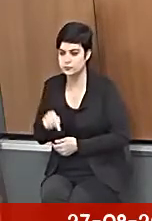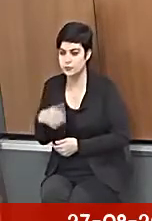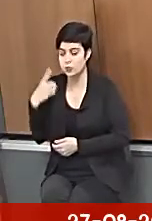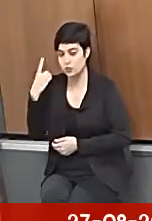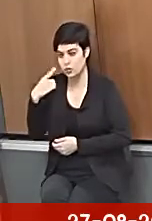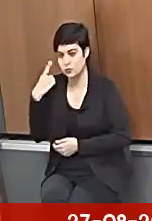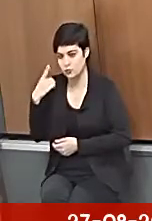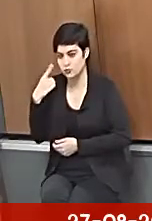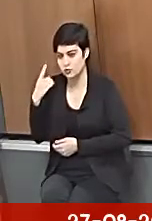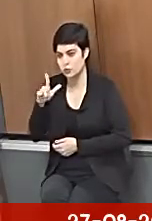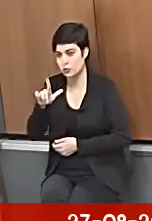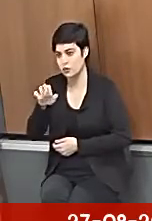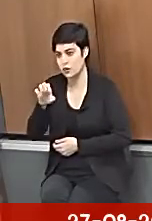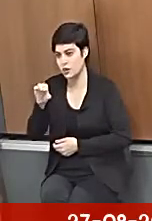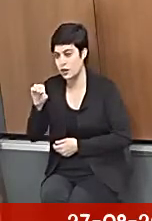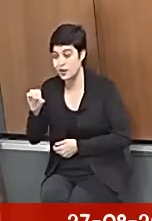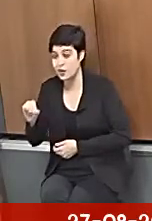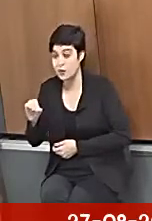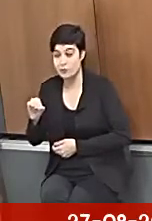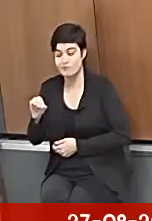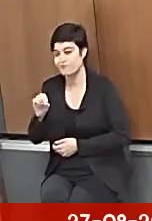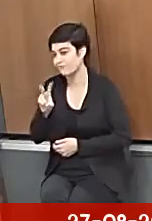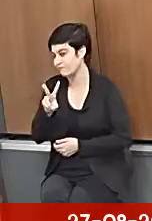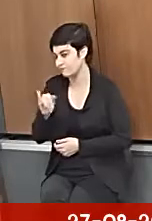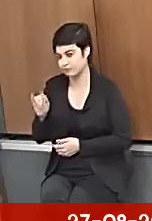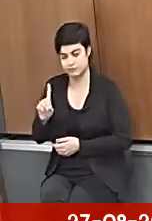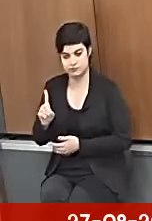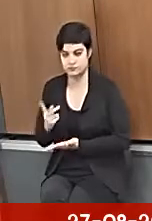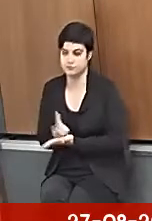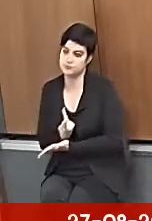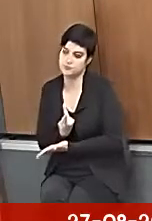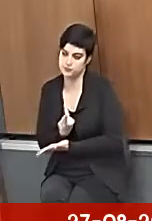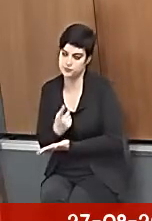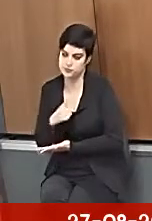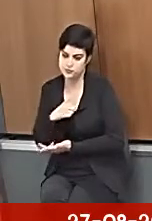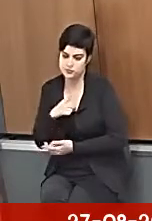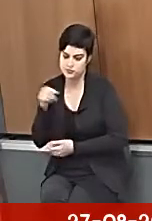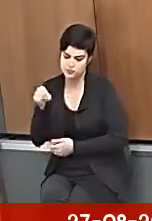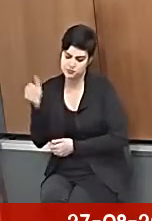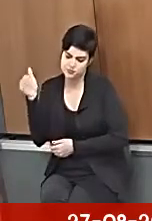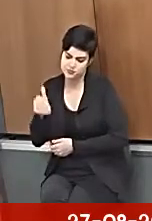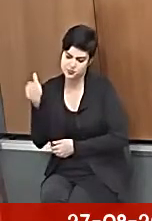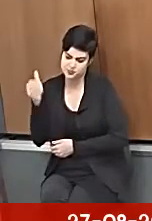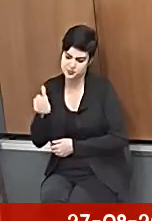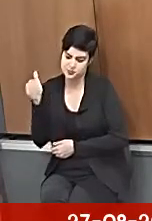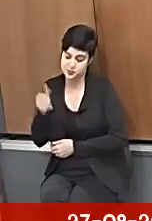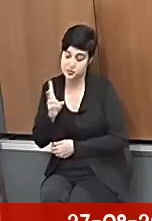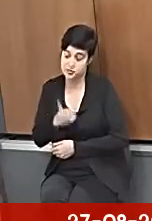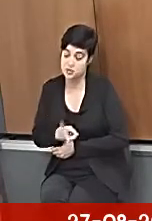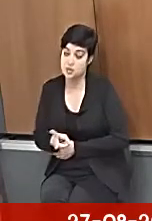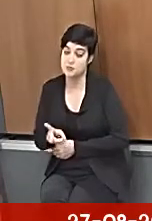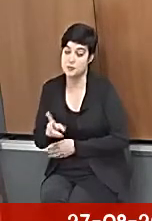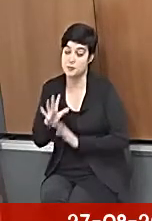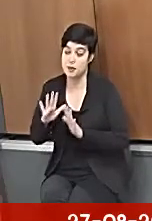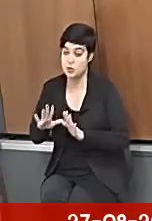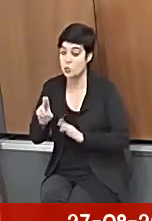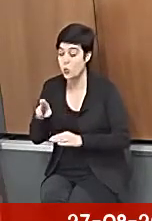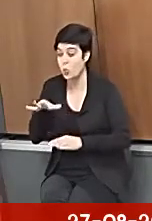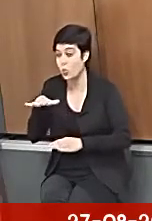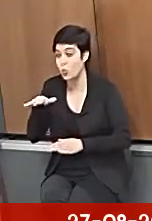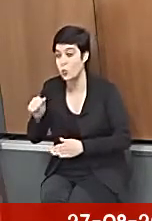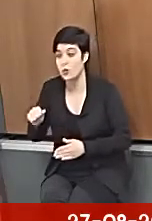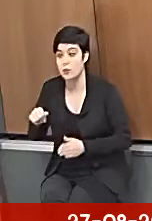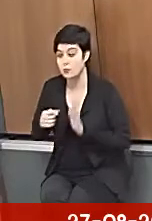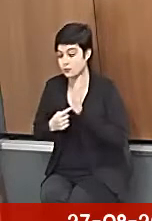portela não são verdadeiras isso já foi assunto trazido essas casa por várias e várias e várias vezes e nunca se comprovou um